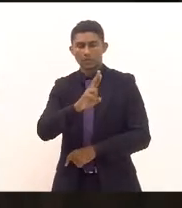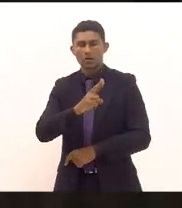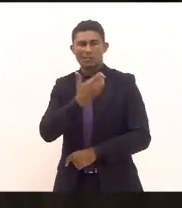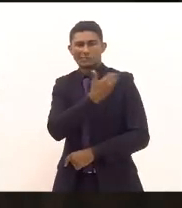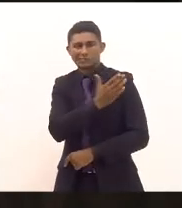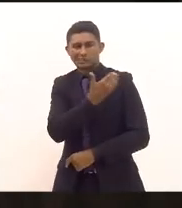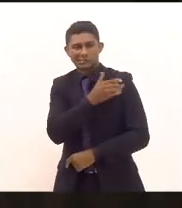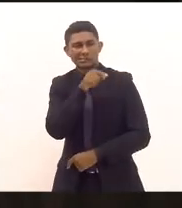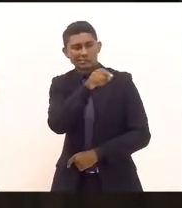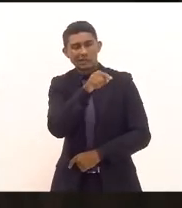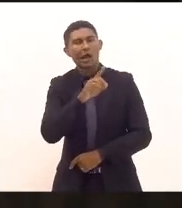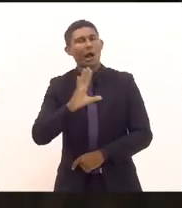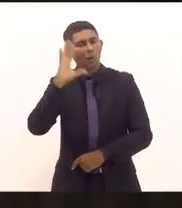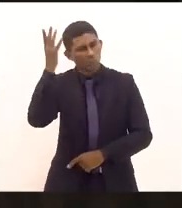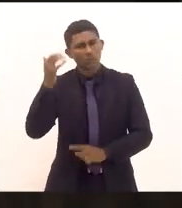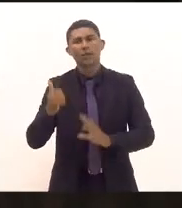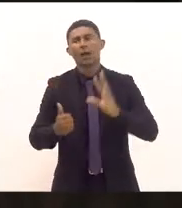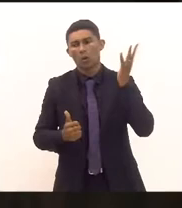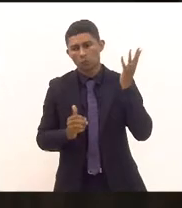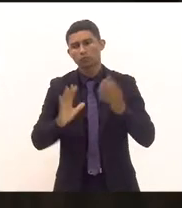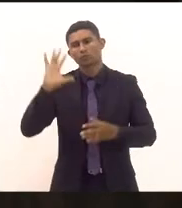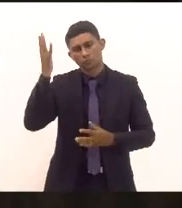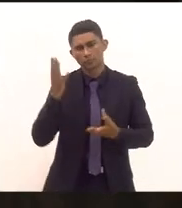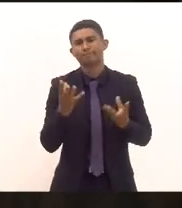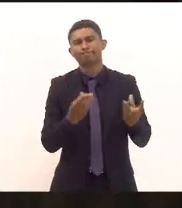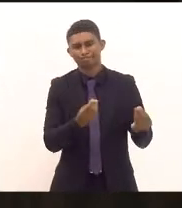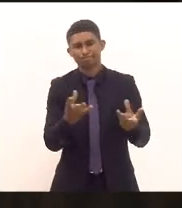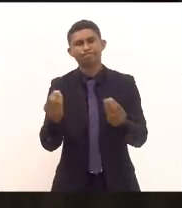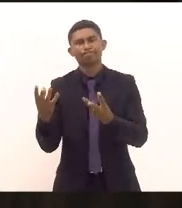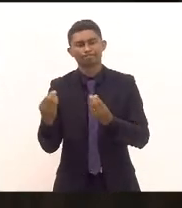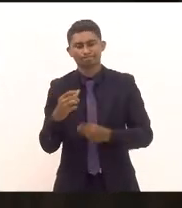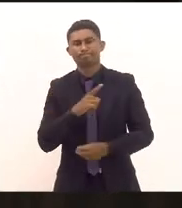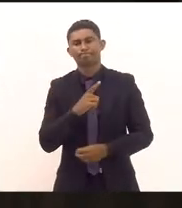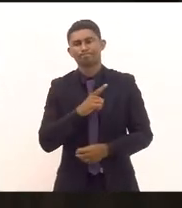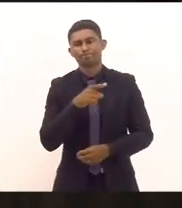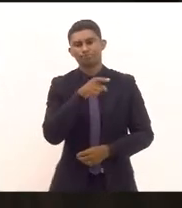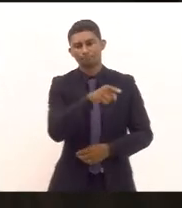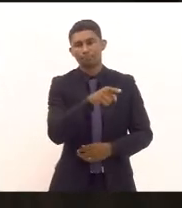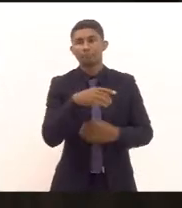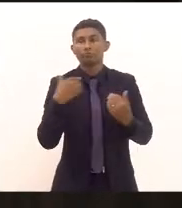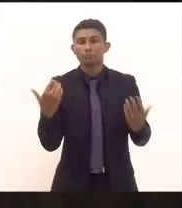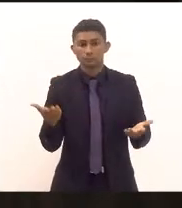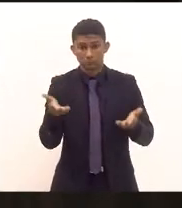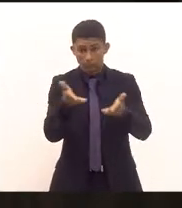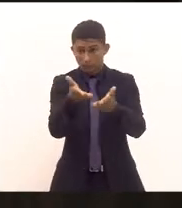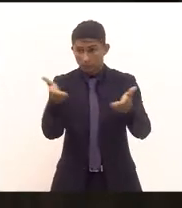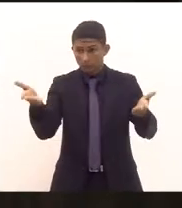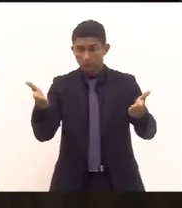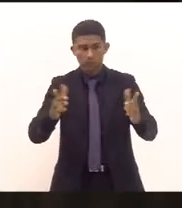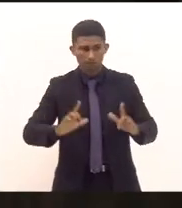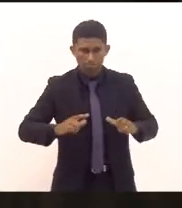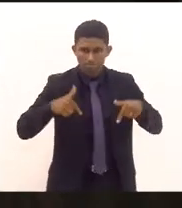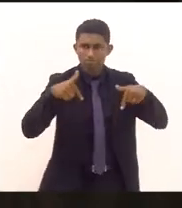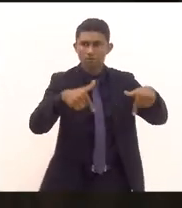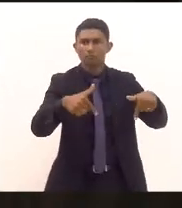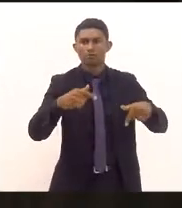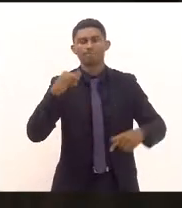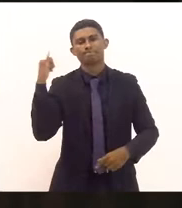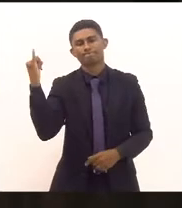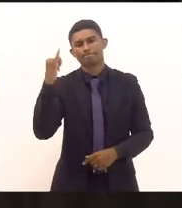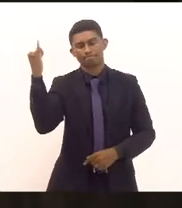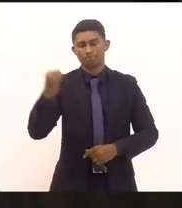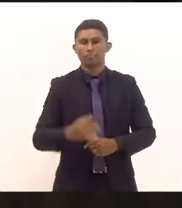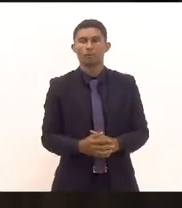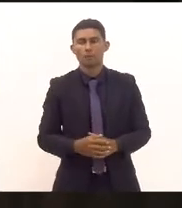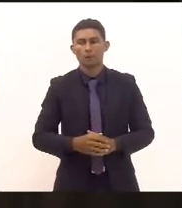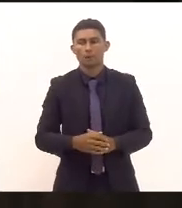meninazinha é colocado ali de maneira muito concreta então a atuação de vocês é Central